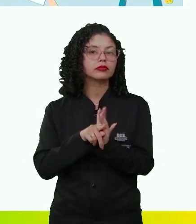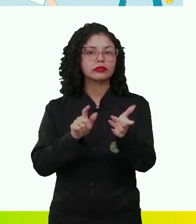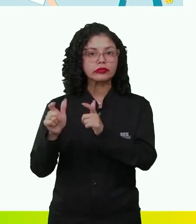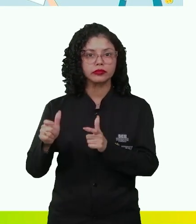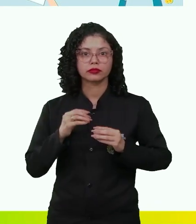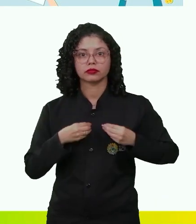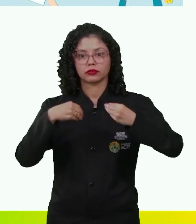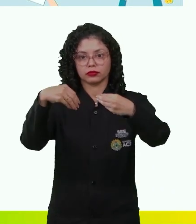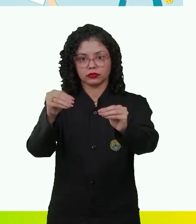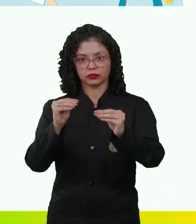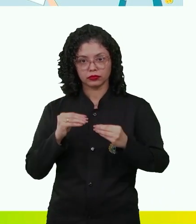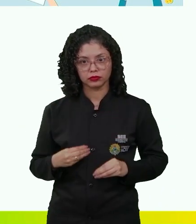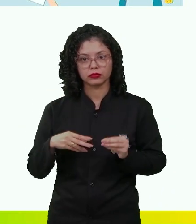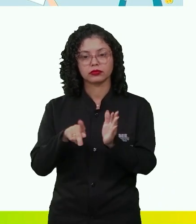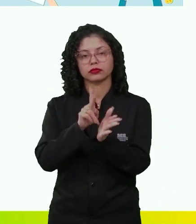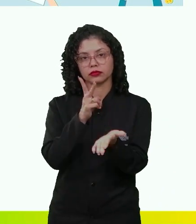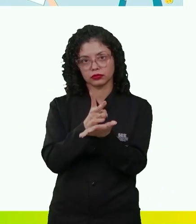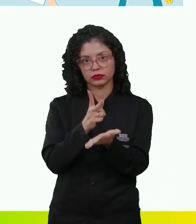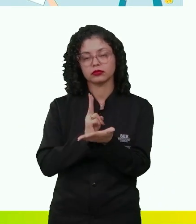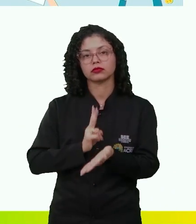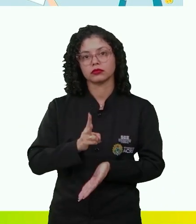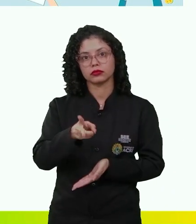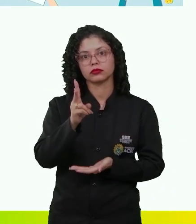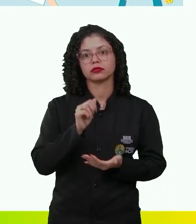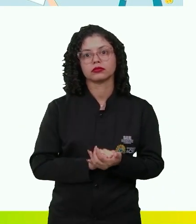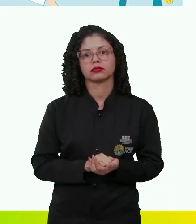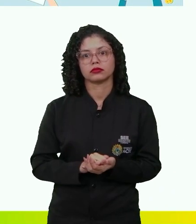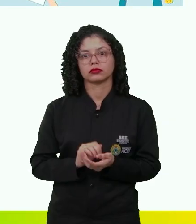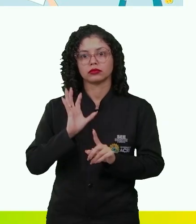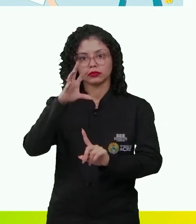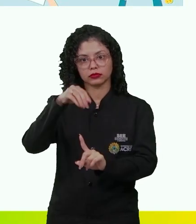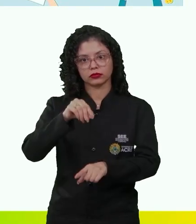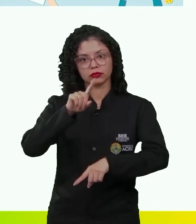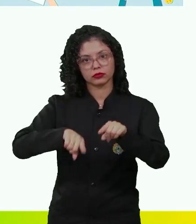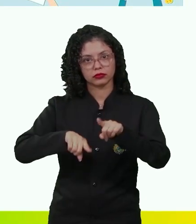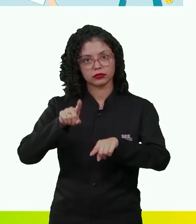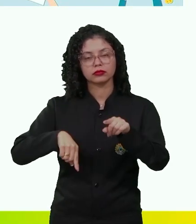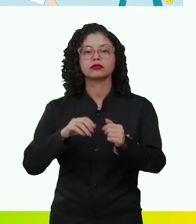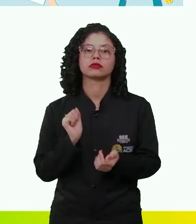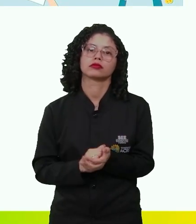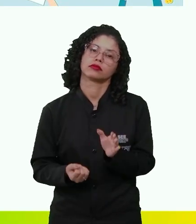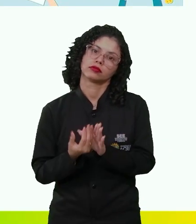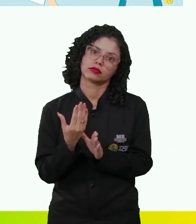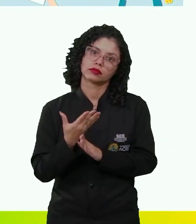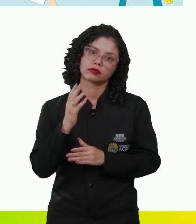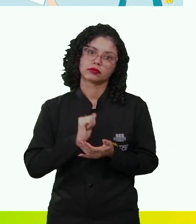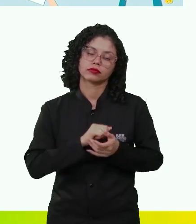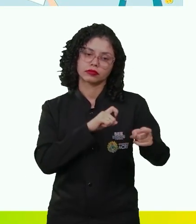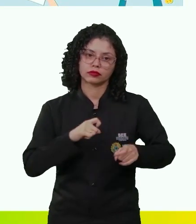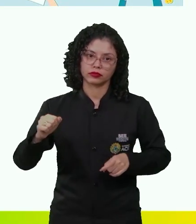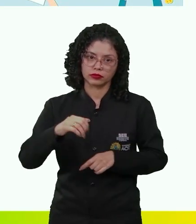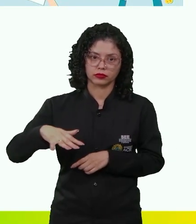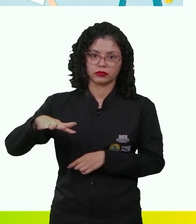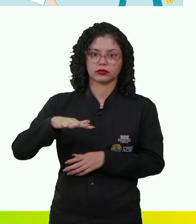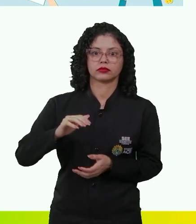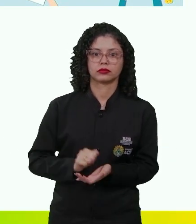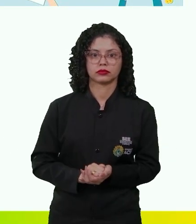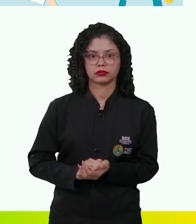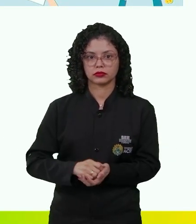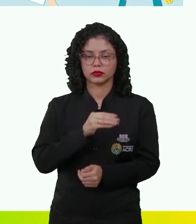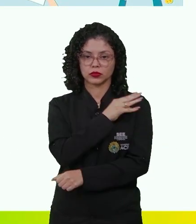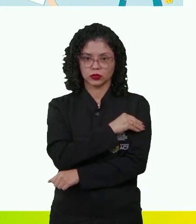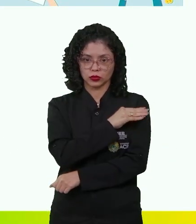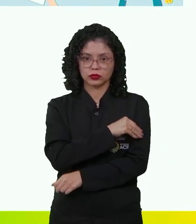as exportações de um país são excessivamente concentradas em matérias-primas ou produtos agrícolas básicos, como, por exemplo, o